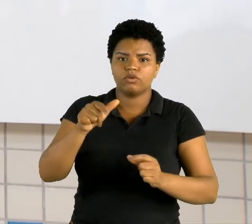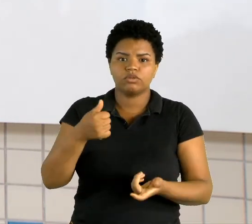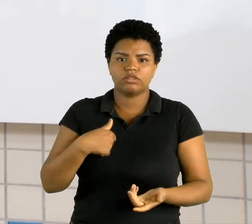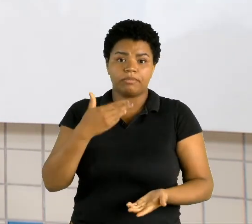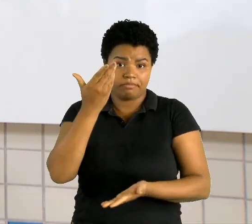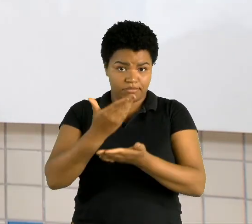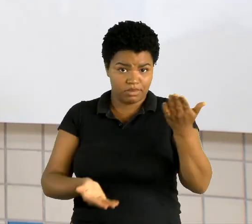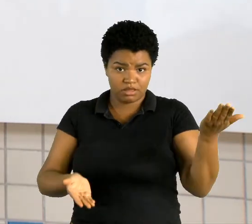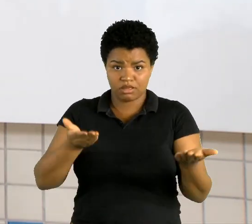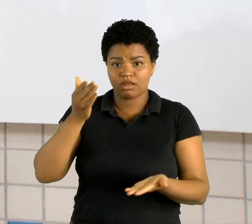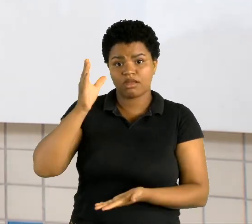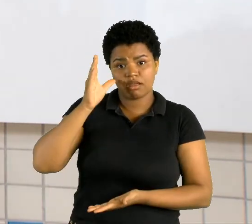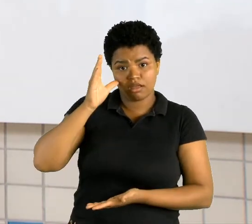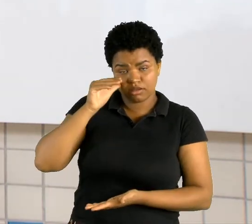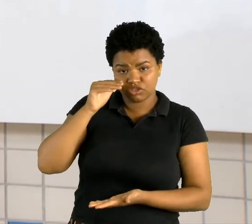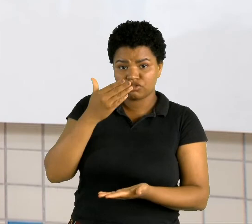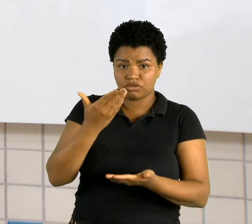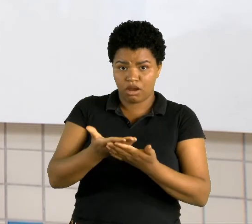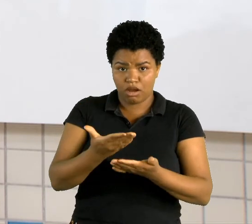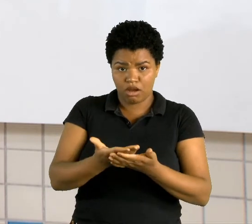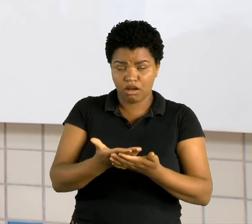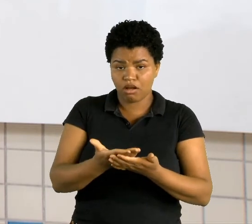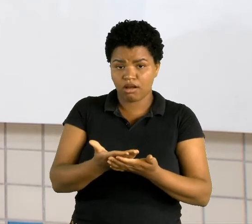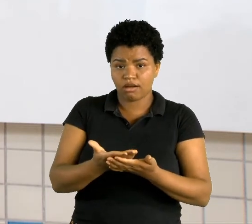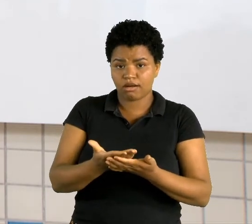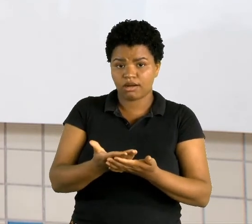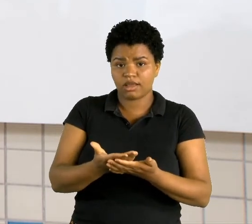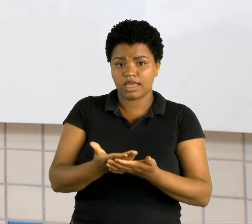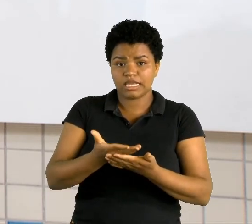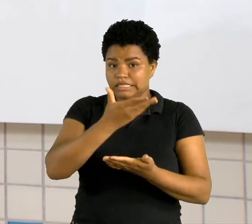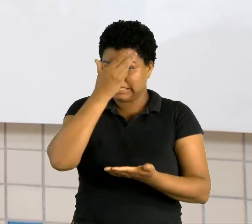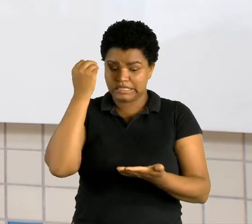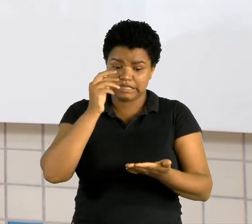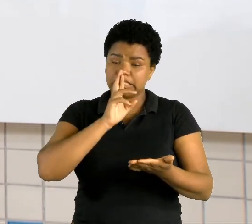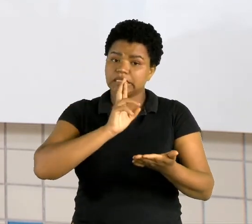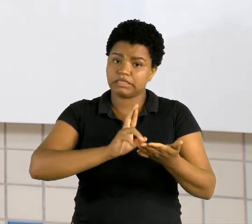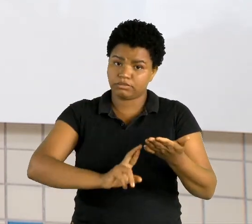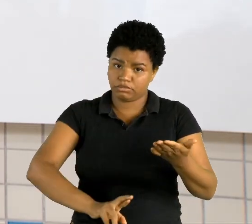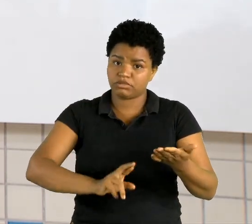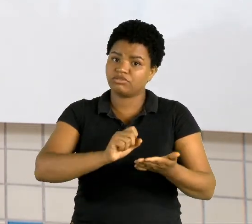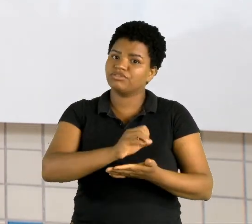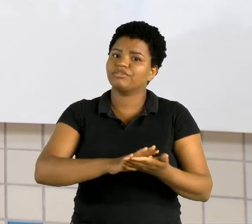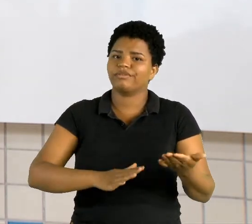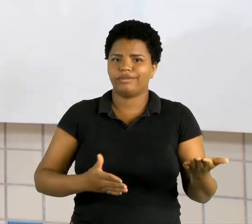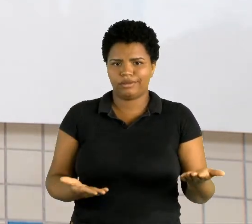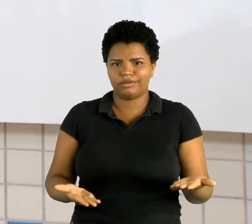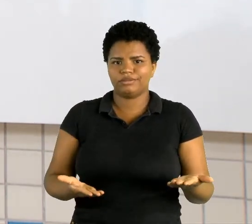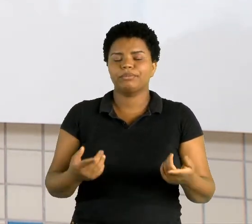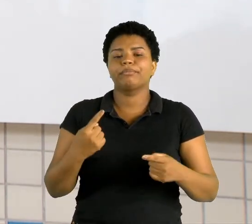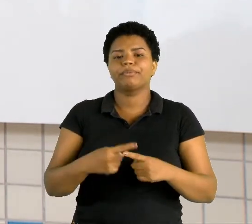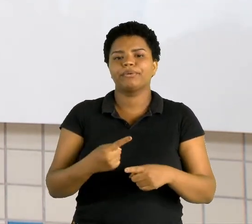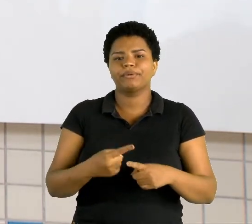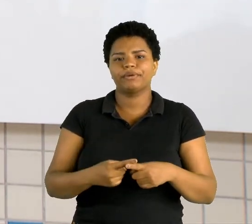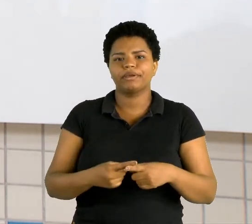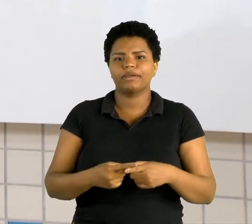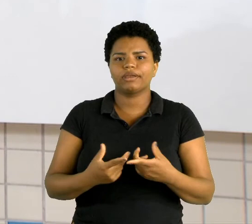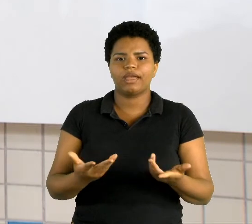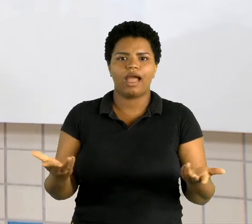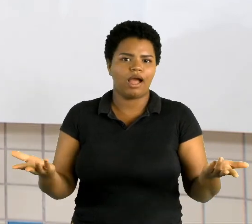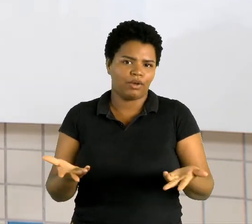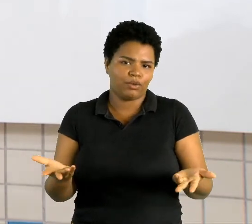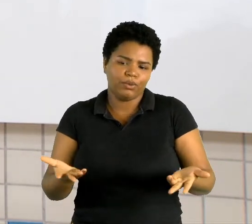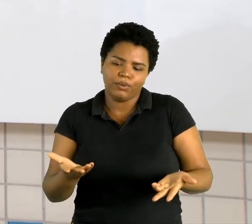aulas e responder às atividades dos blocos, ok? Porque agora nós estamos aí nesse novo normal,